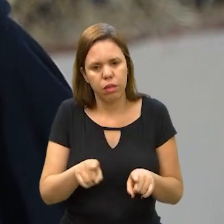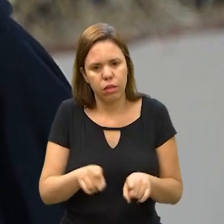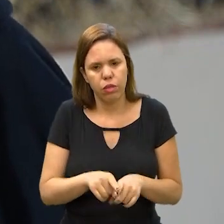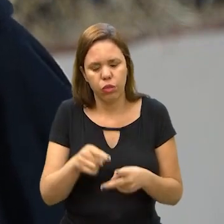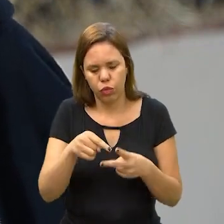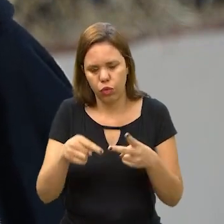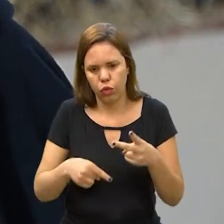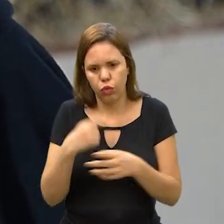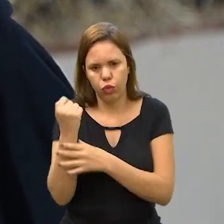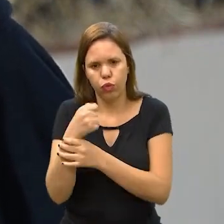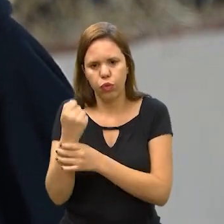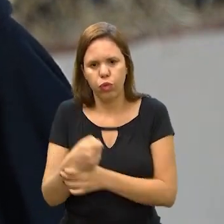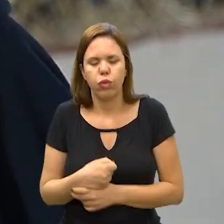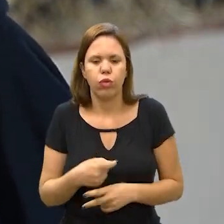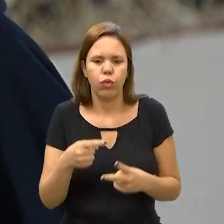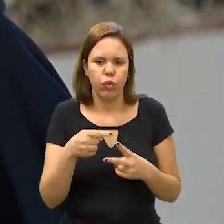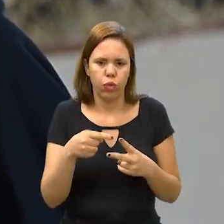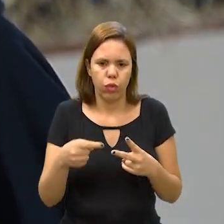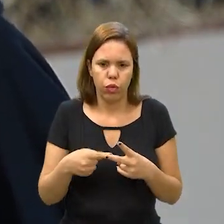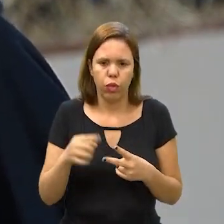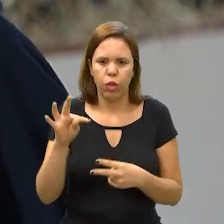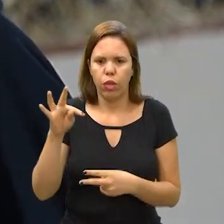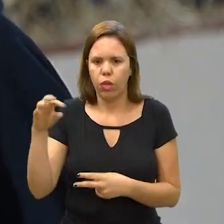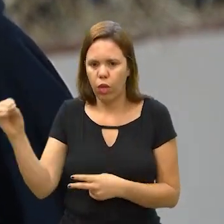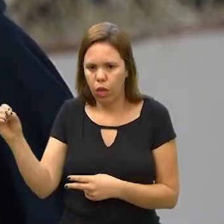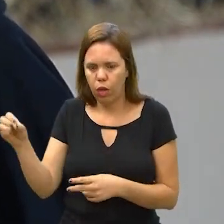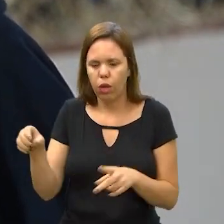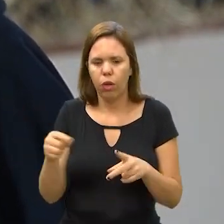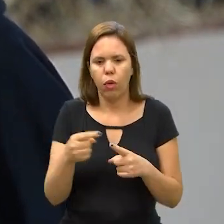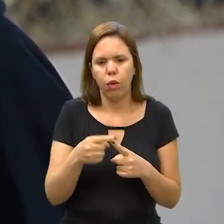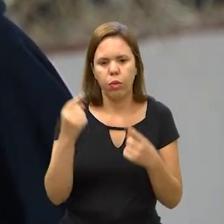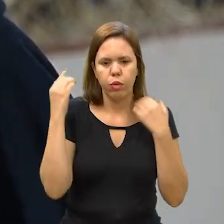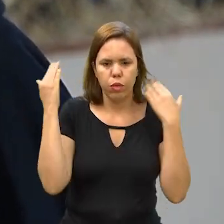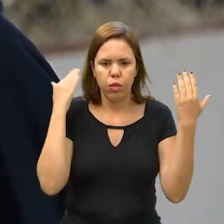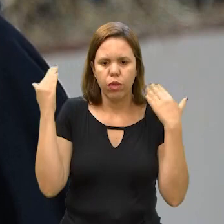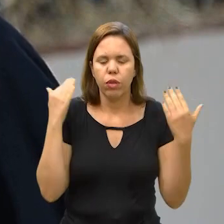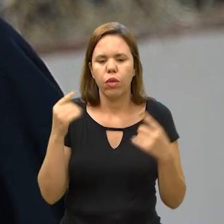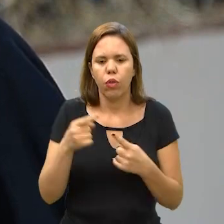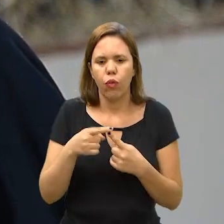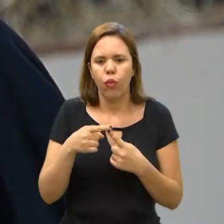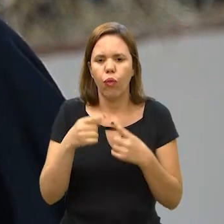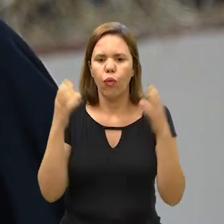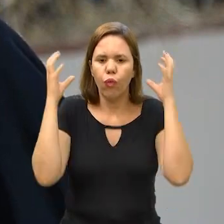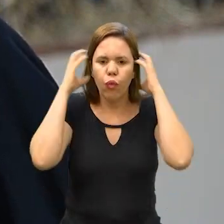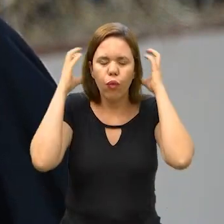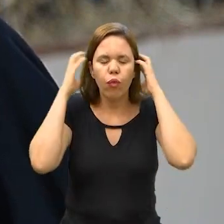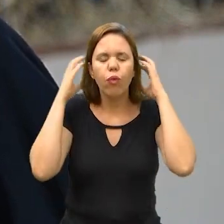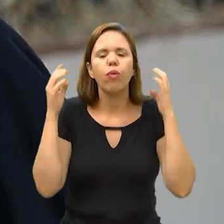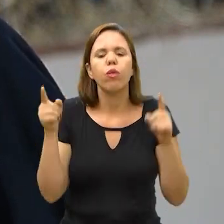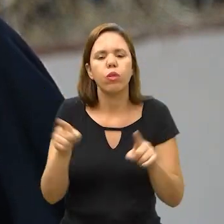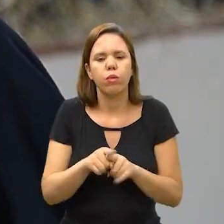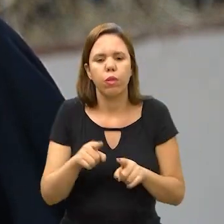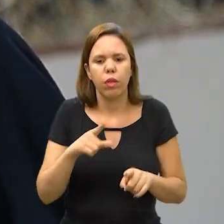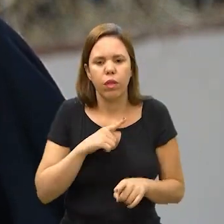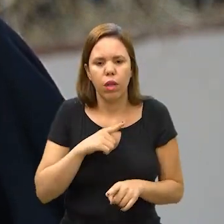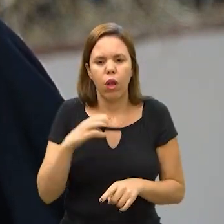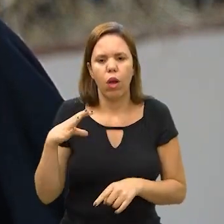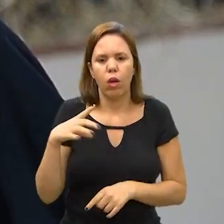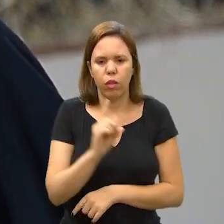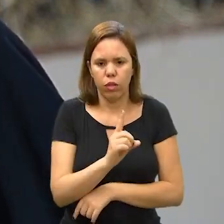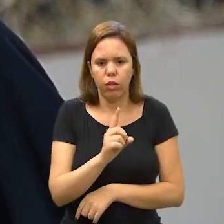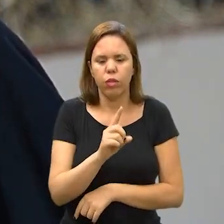2 fisioterapeutas, 2 TOs, um psicólogo, um fono, ela tem uma